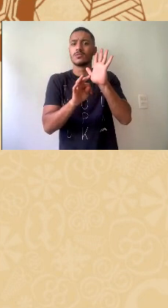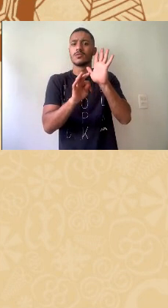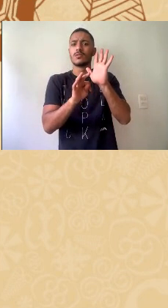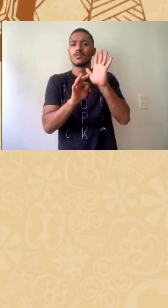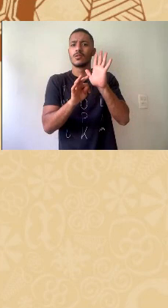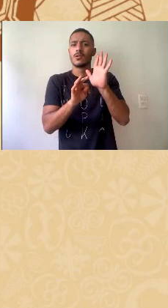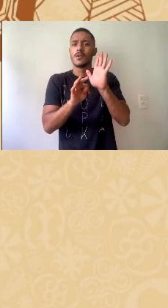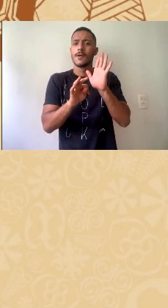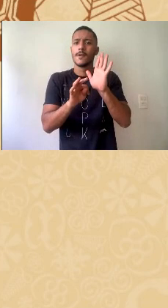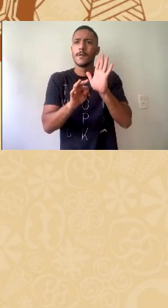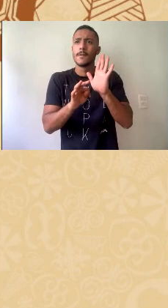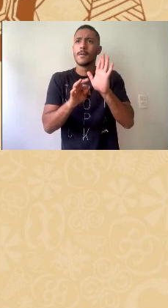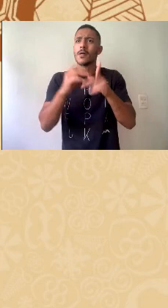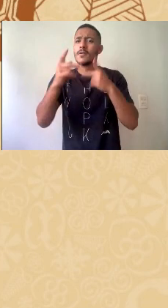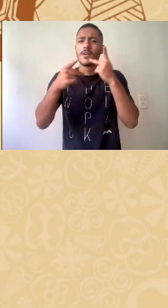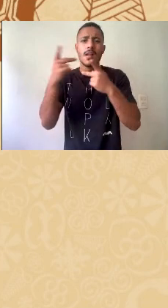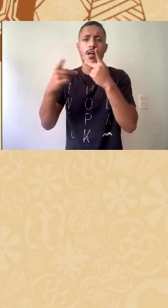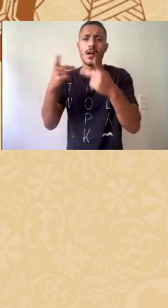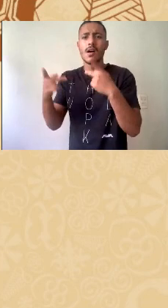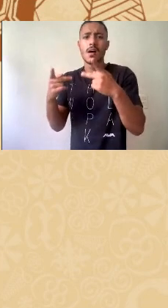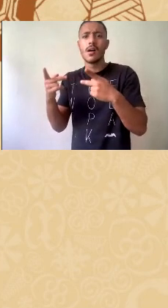essa que parece